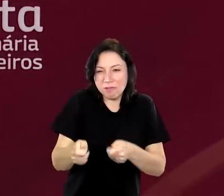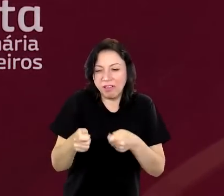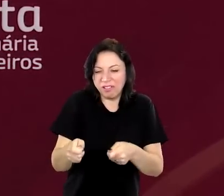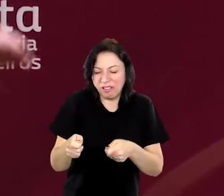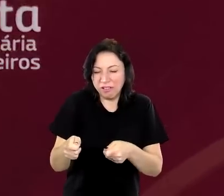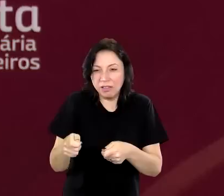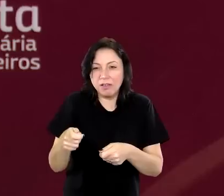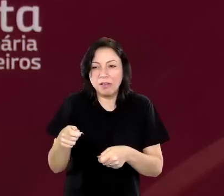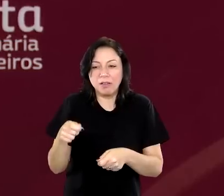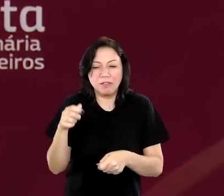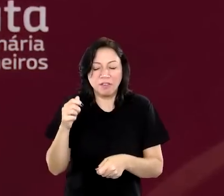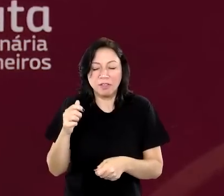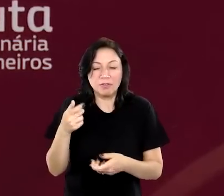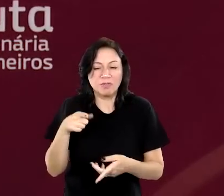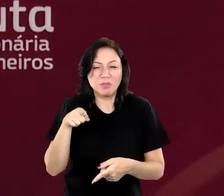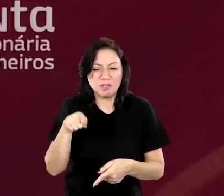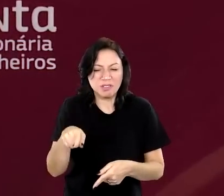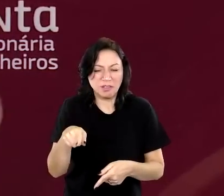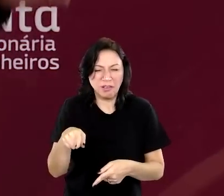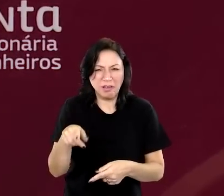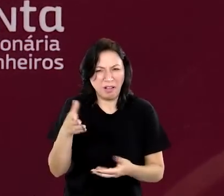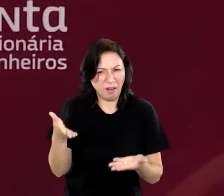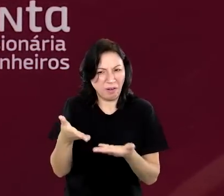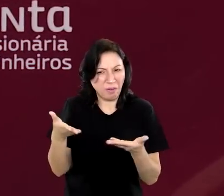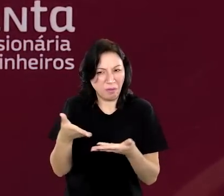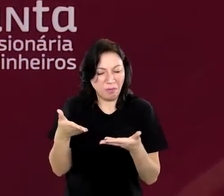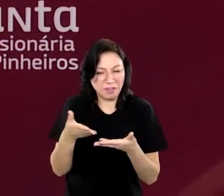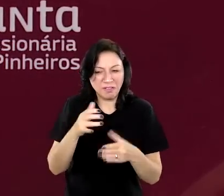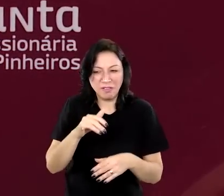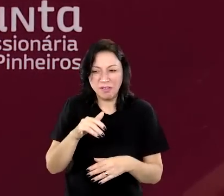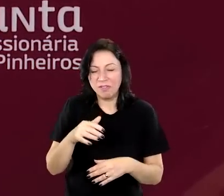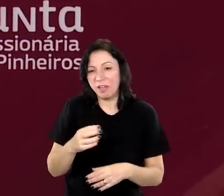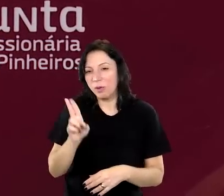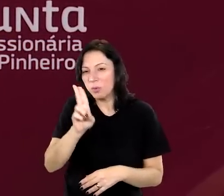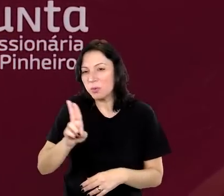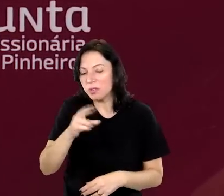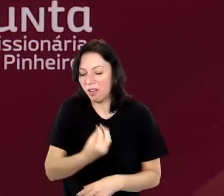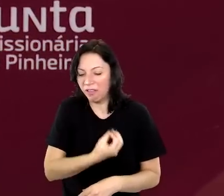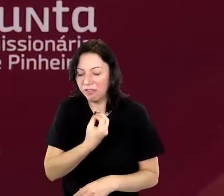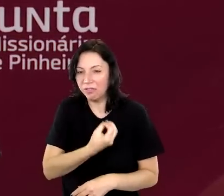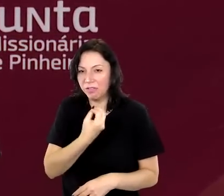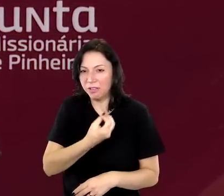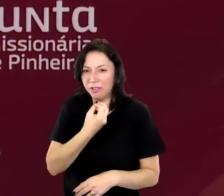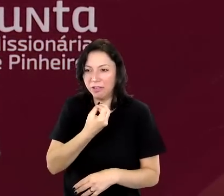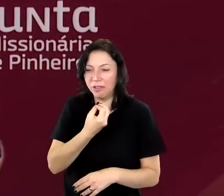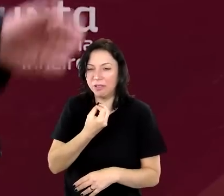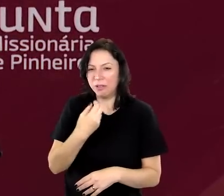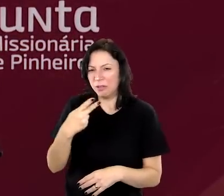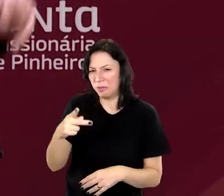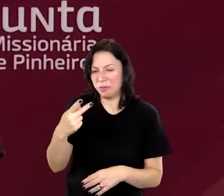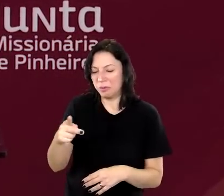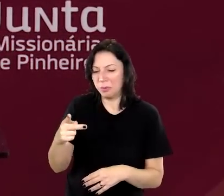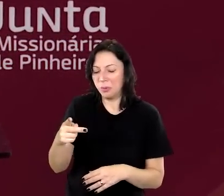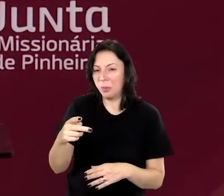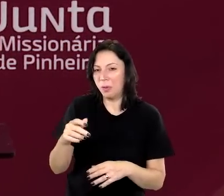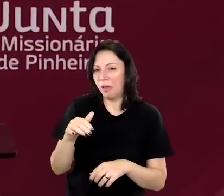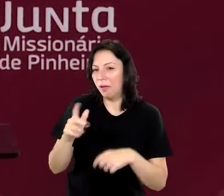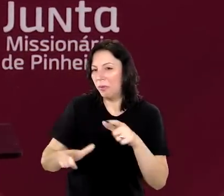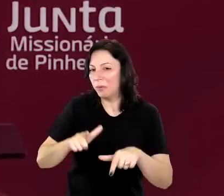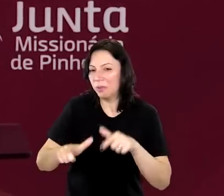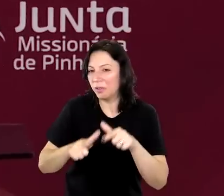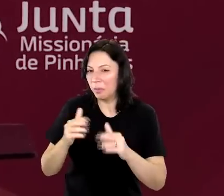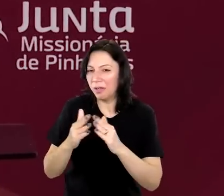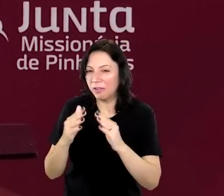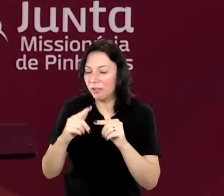Você agora vai ser um missionário? Você agora vai trabalhar num projeto da igreja? Você tem mais coisa para fazer.